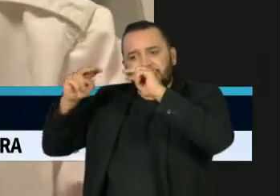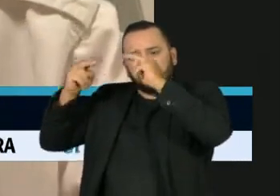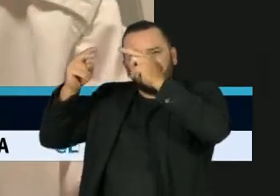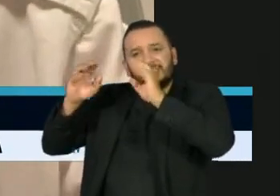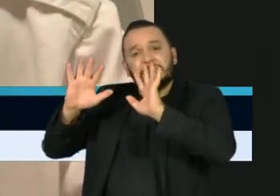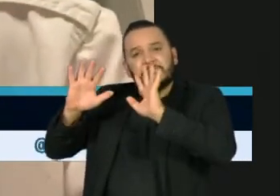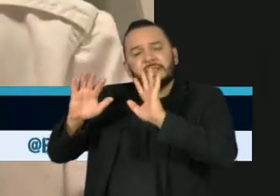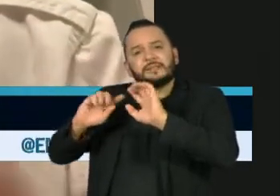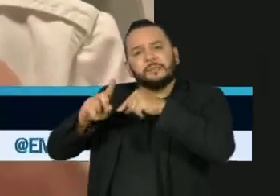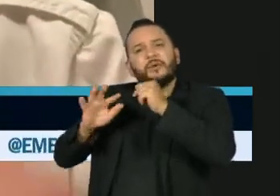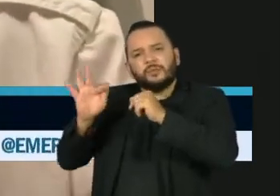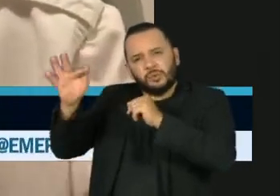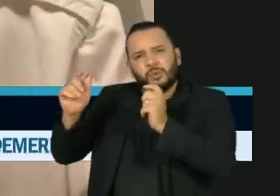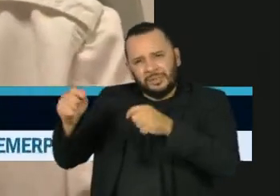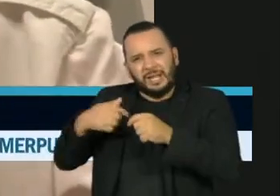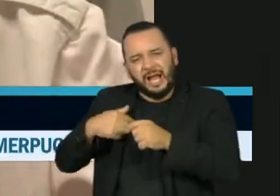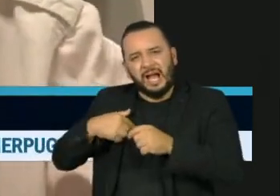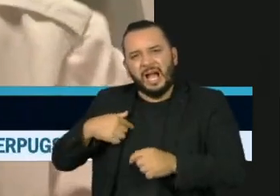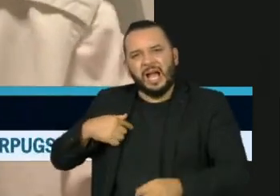mais